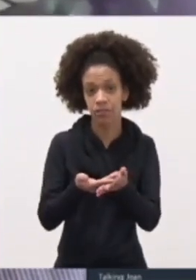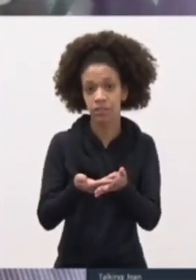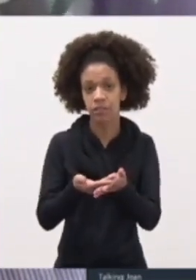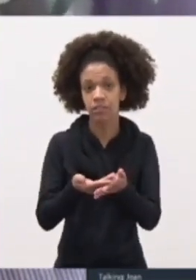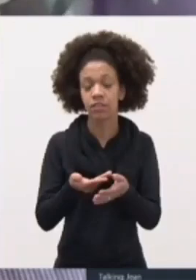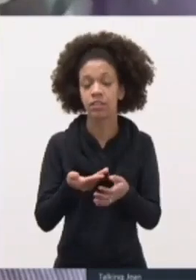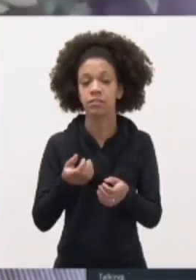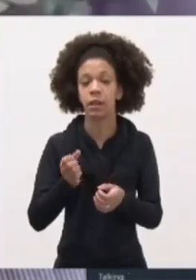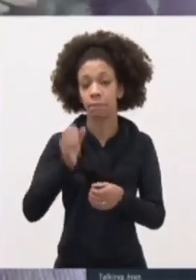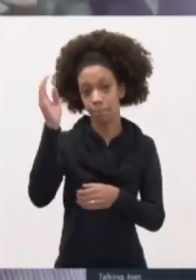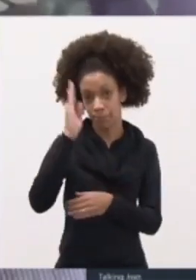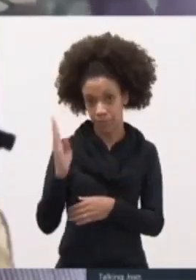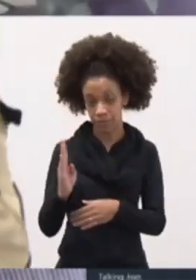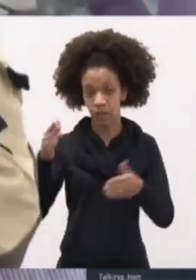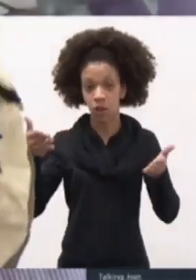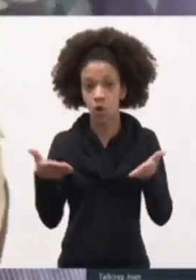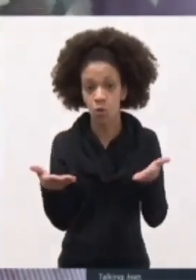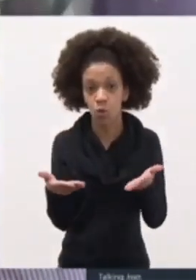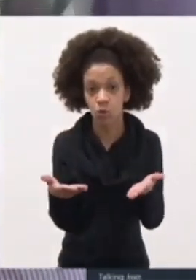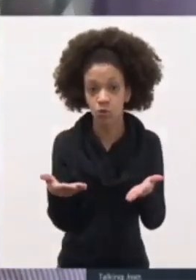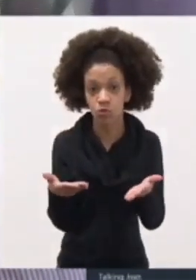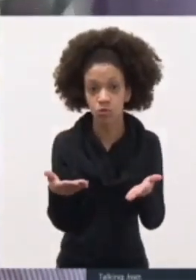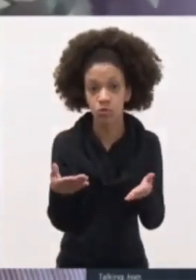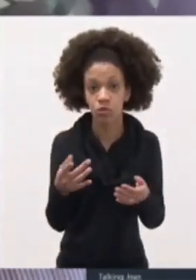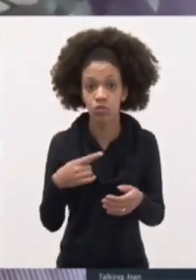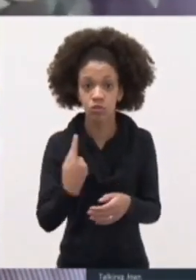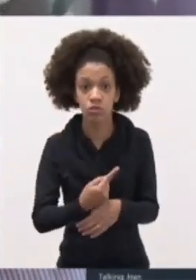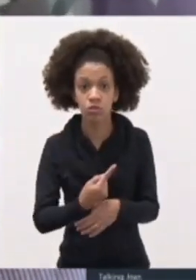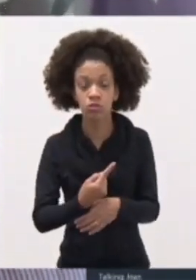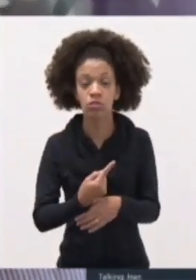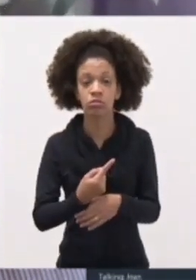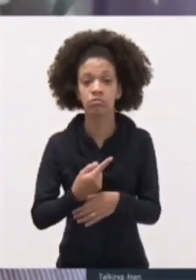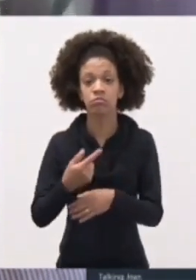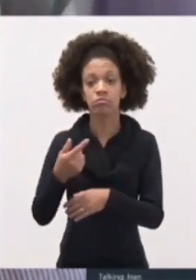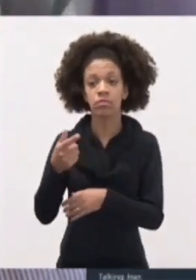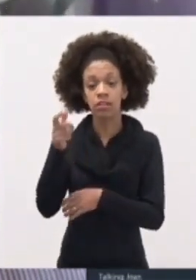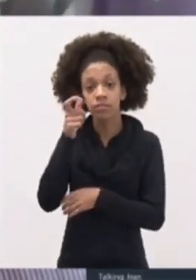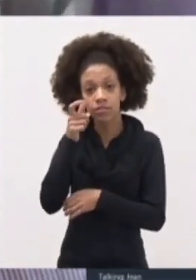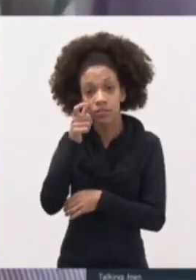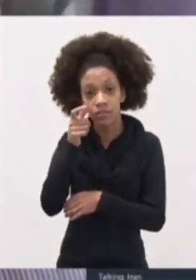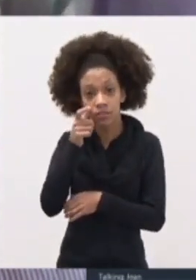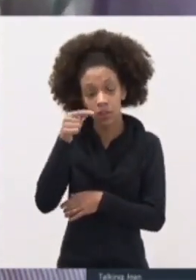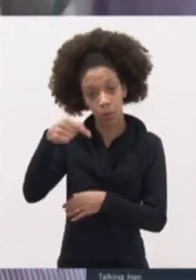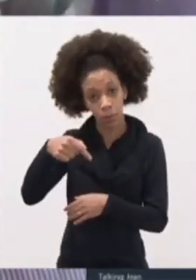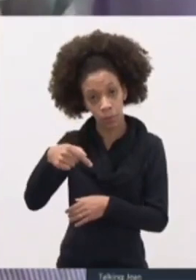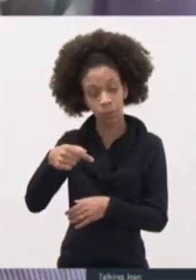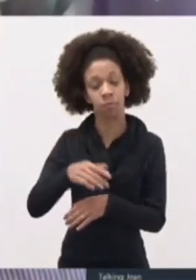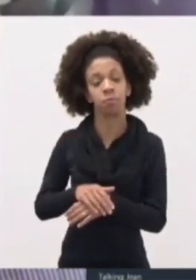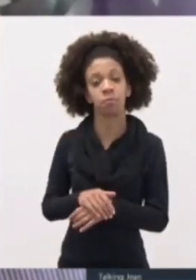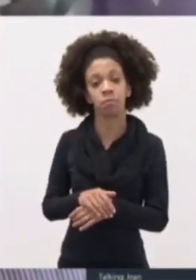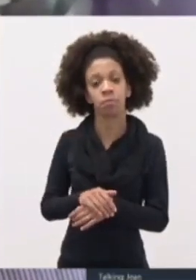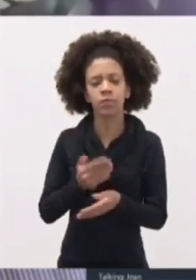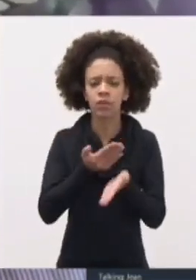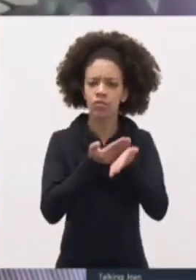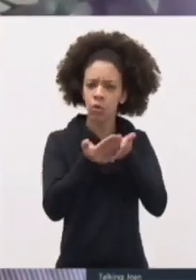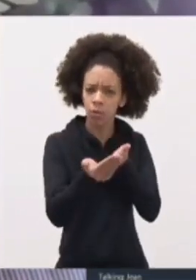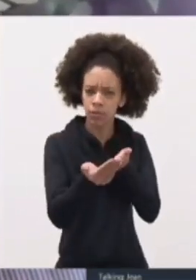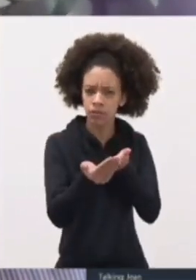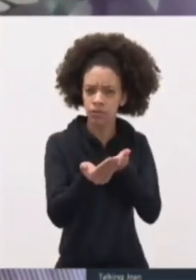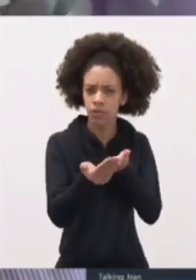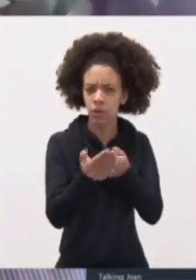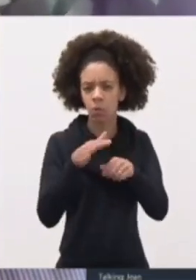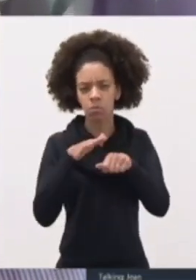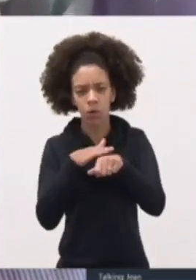Educação Brasileira. E hoje nós estamos no segundo programa, no Momento CIEB número 2, e vamos conversar um pouquinho